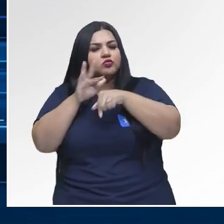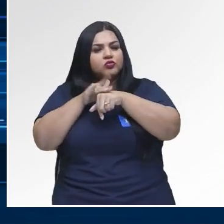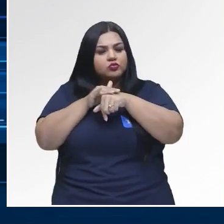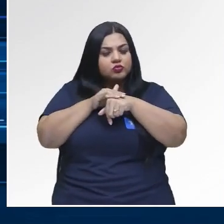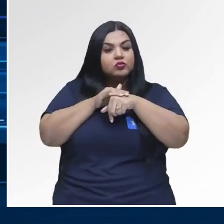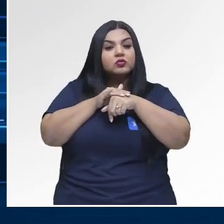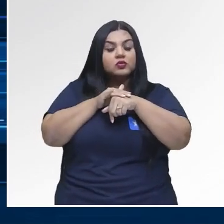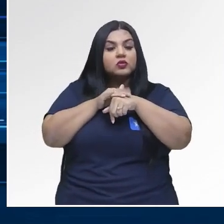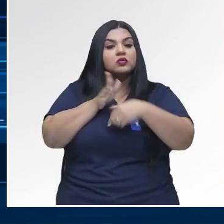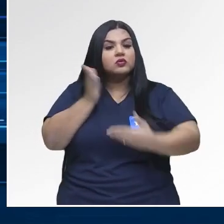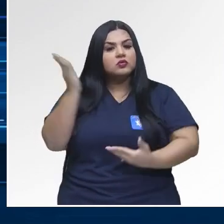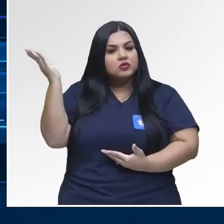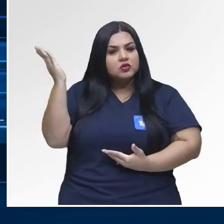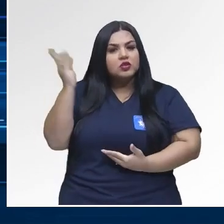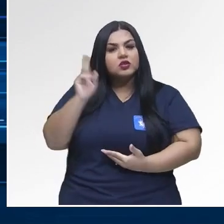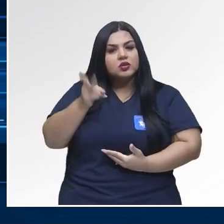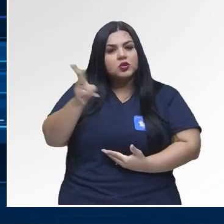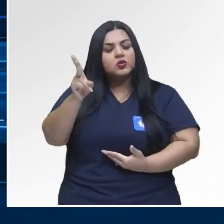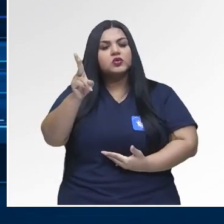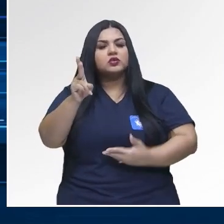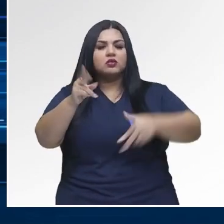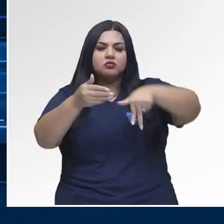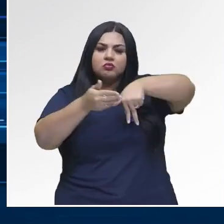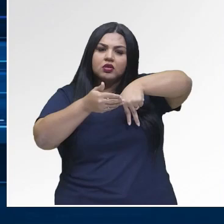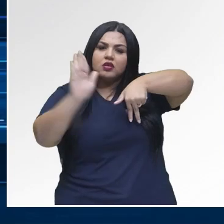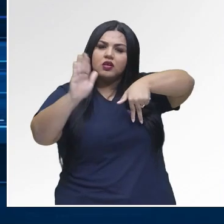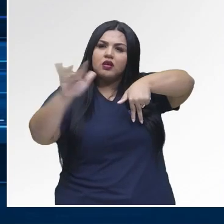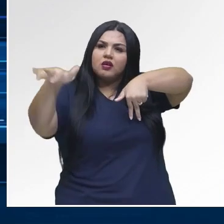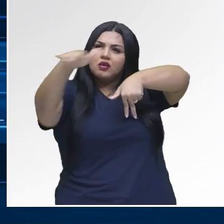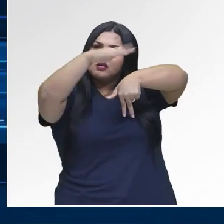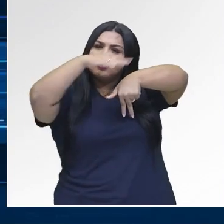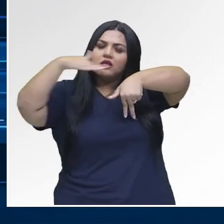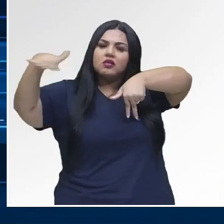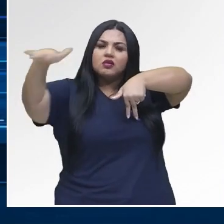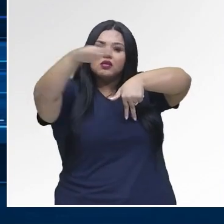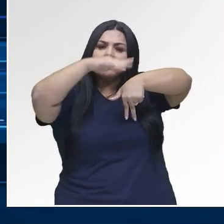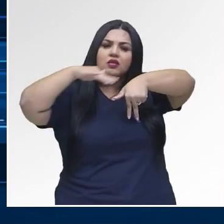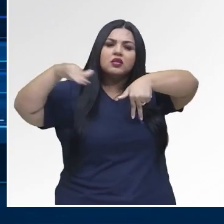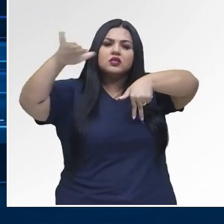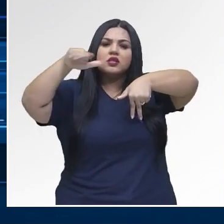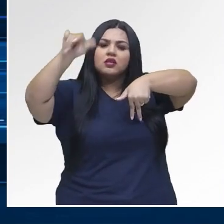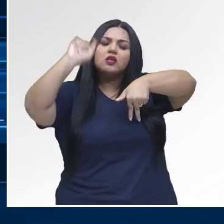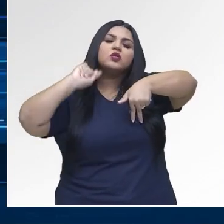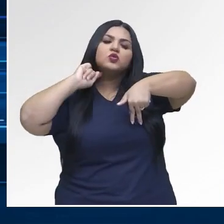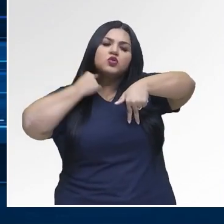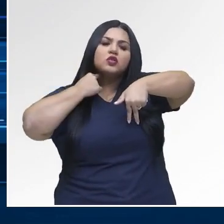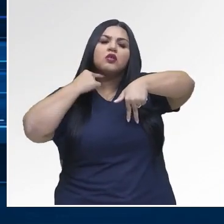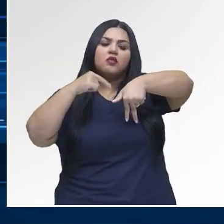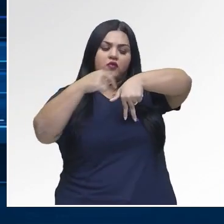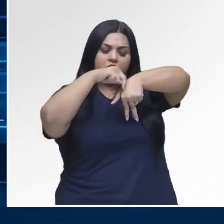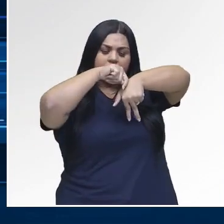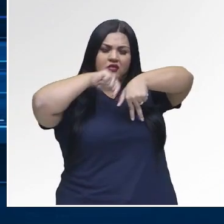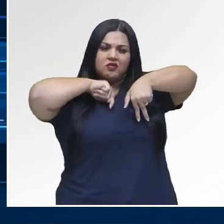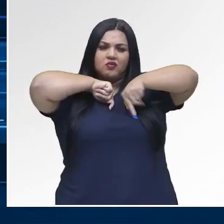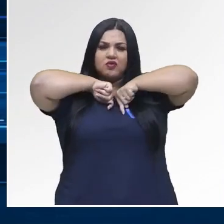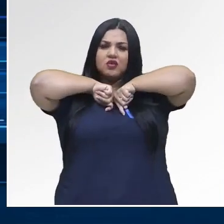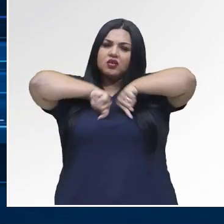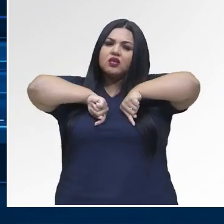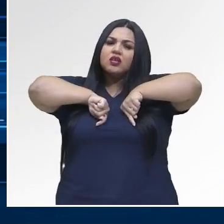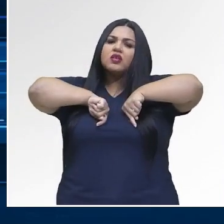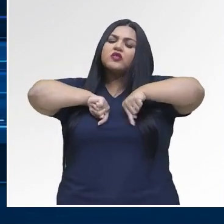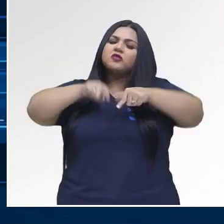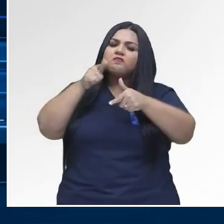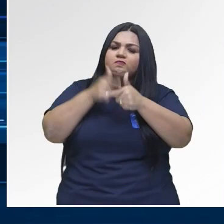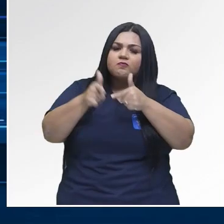Então, essa constante exposição à poluição do ar, ela faz com que os brônquios fiquem inflamados, causando o que a